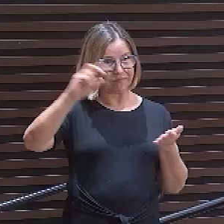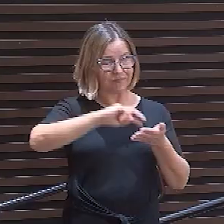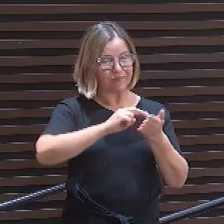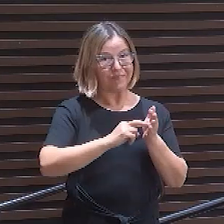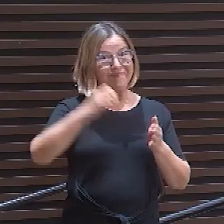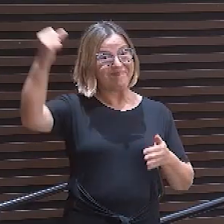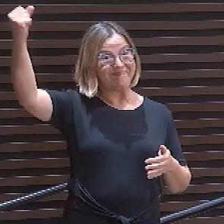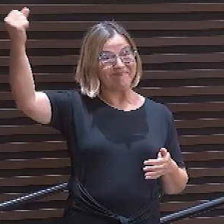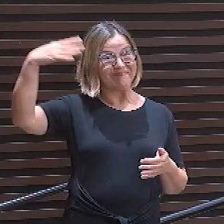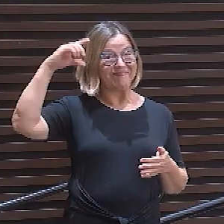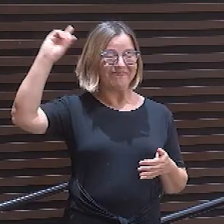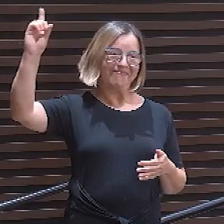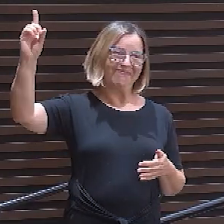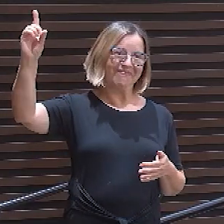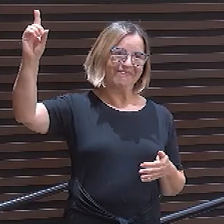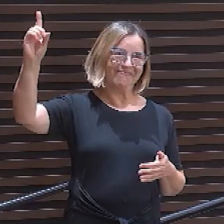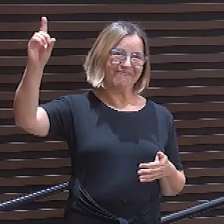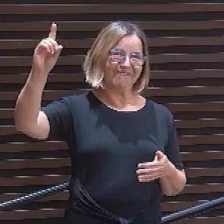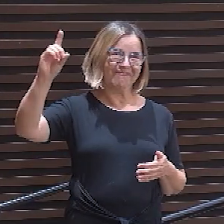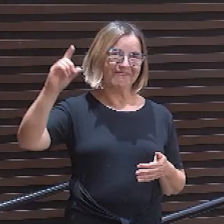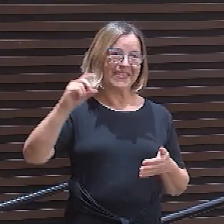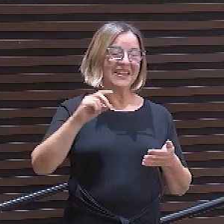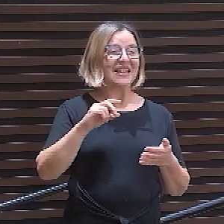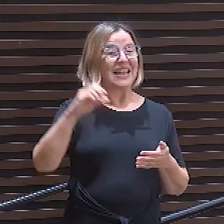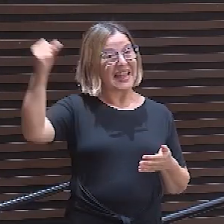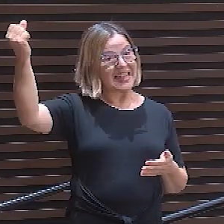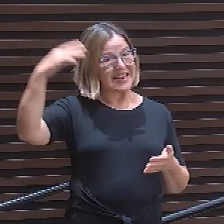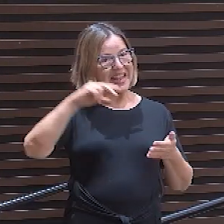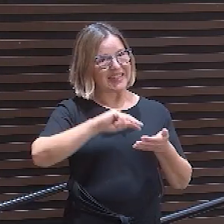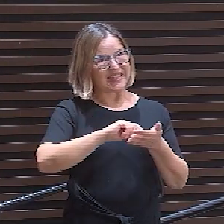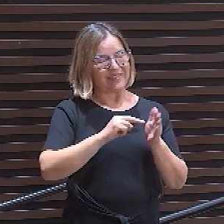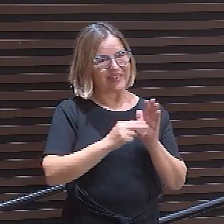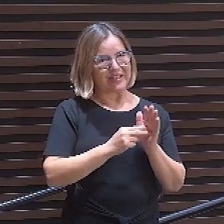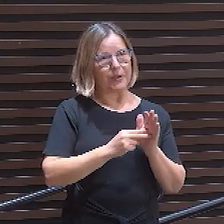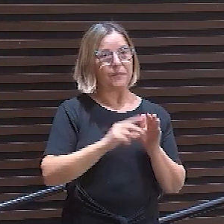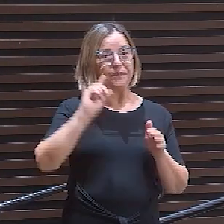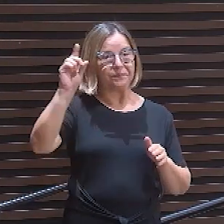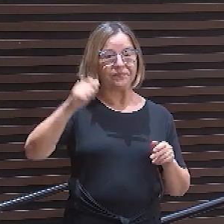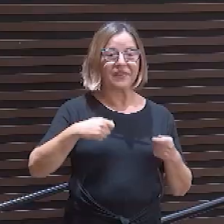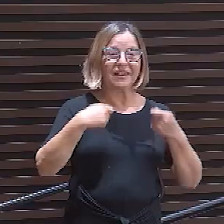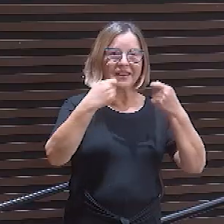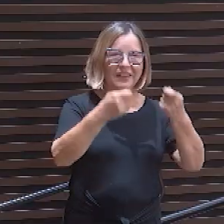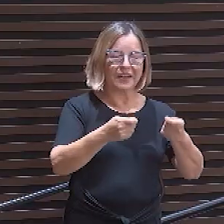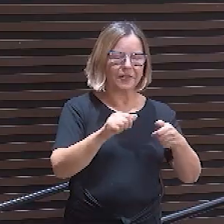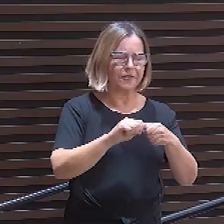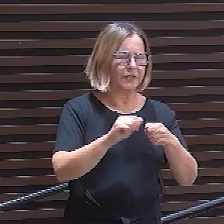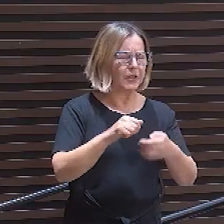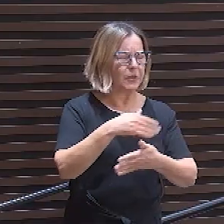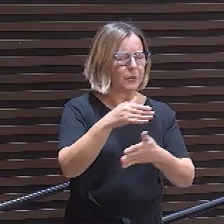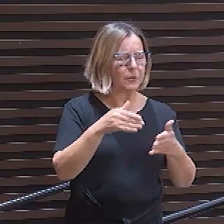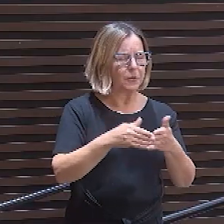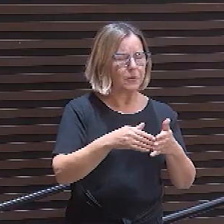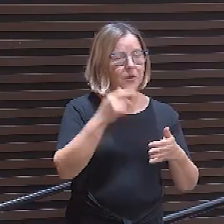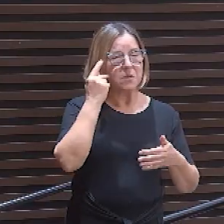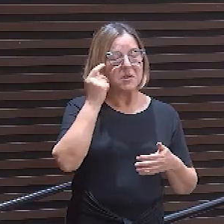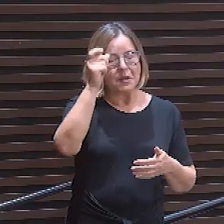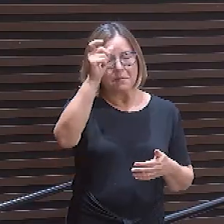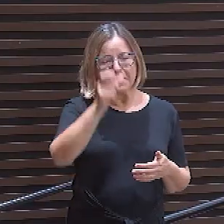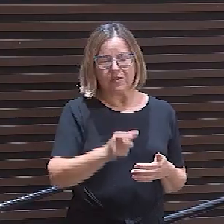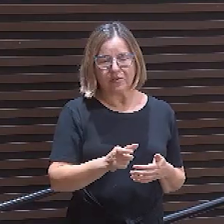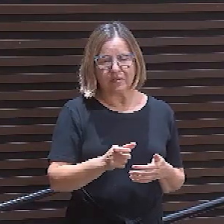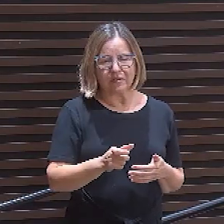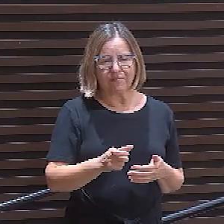Deus dando e fazendo tudo a quem não tem condições de fazer